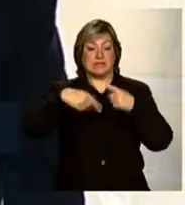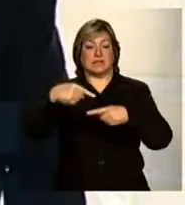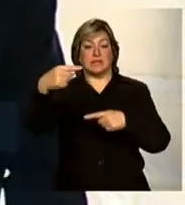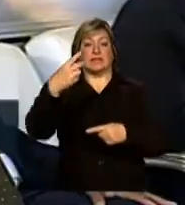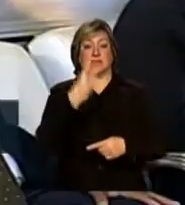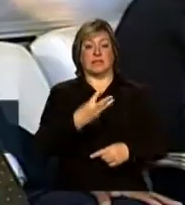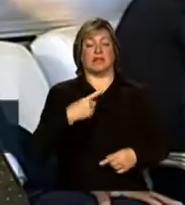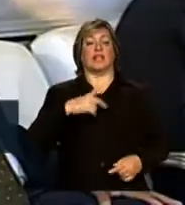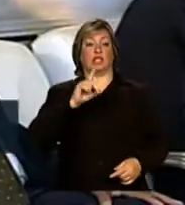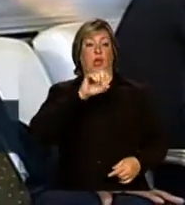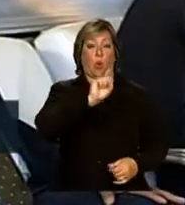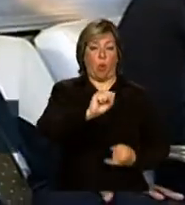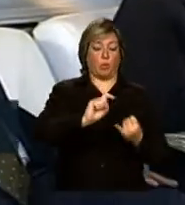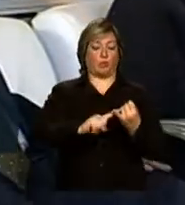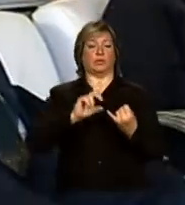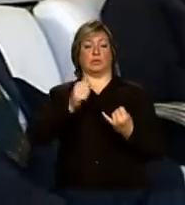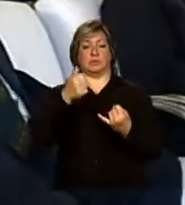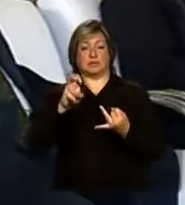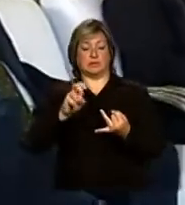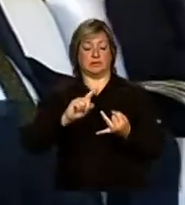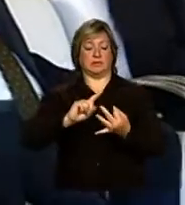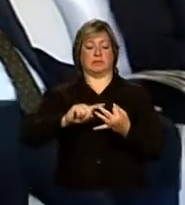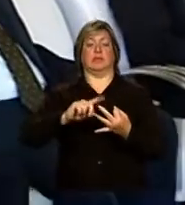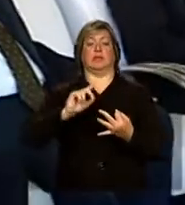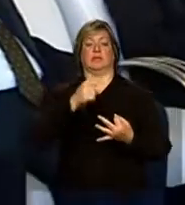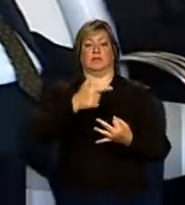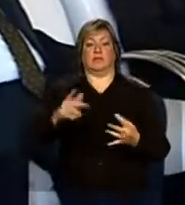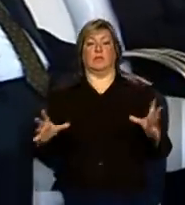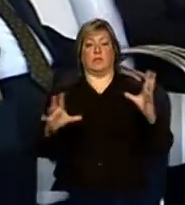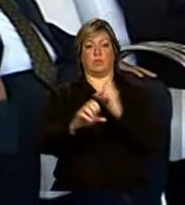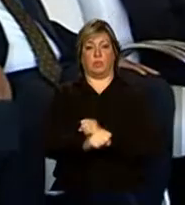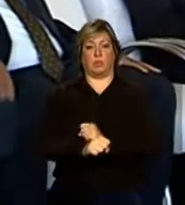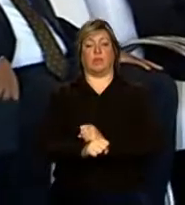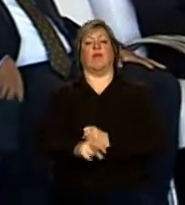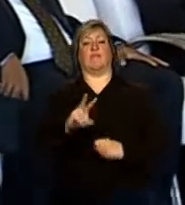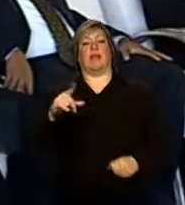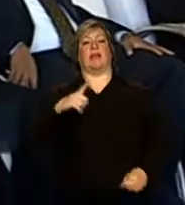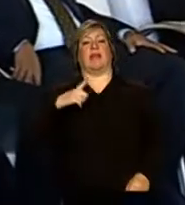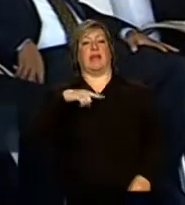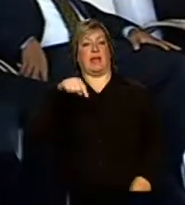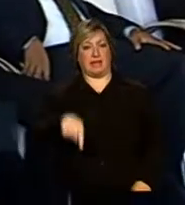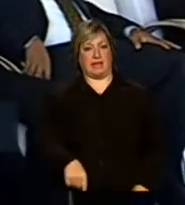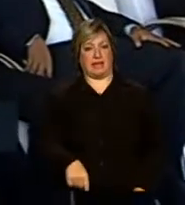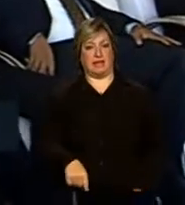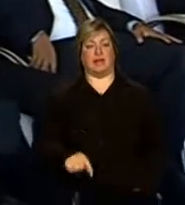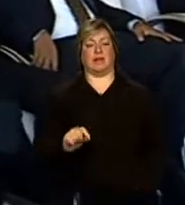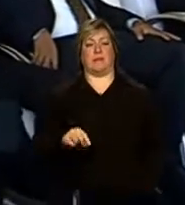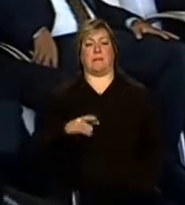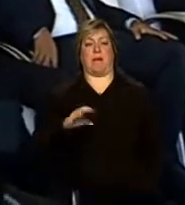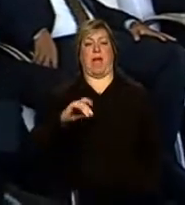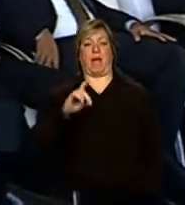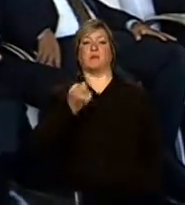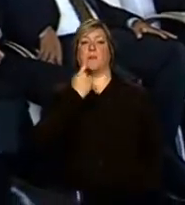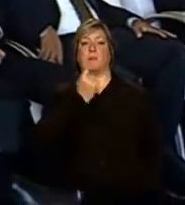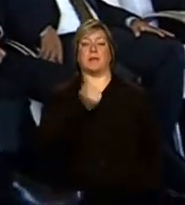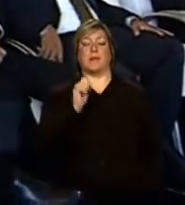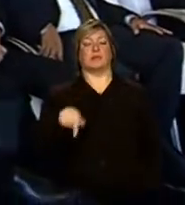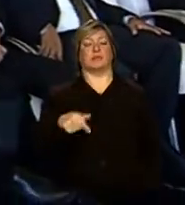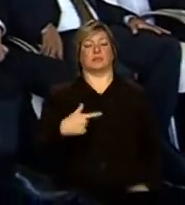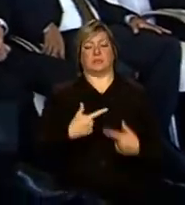tanto dia oito 15 e 22 nós vamos ter aqui no no mercado do peixe